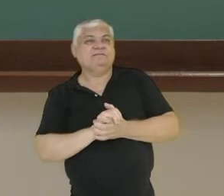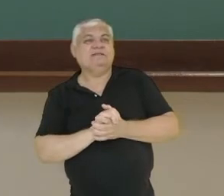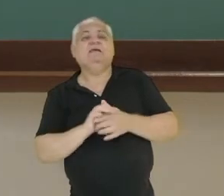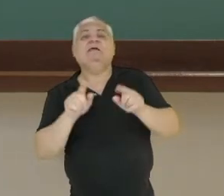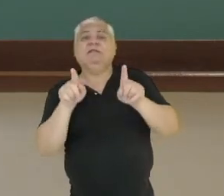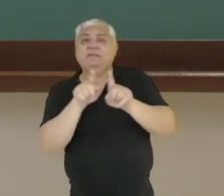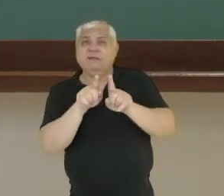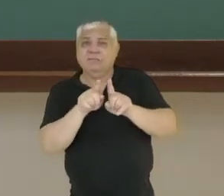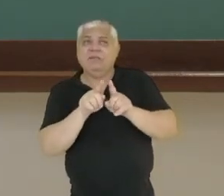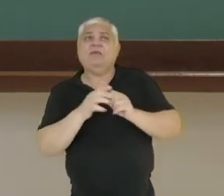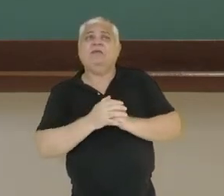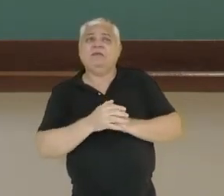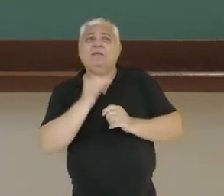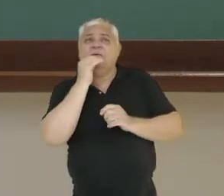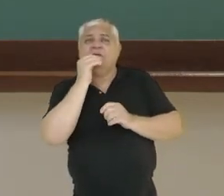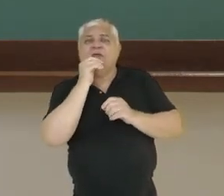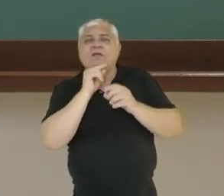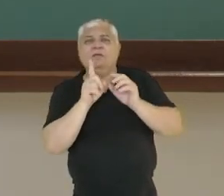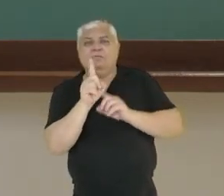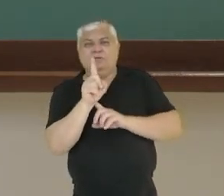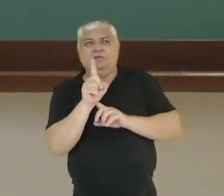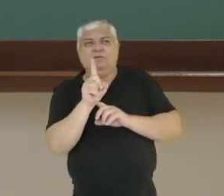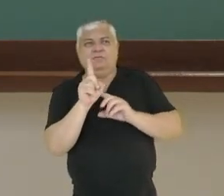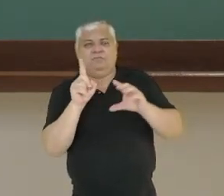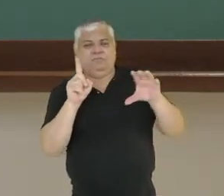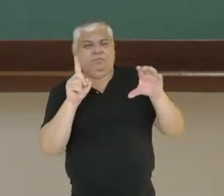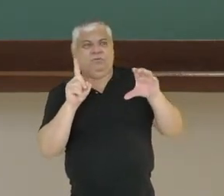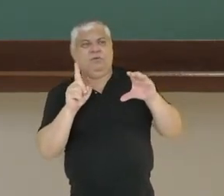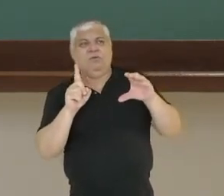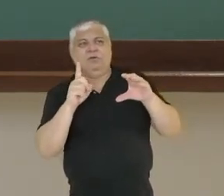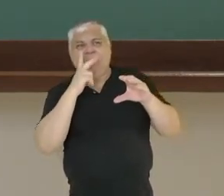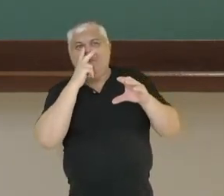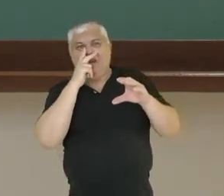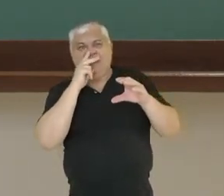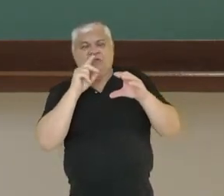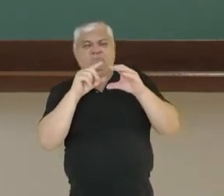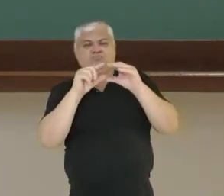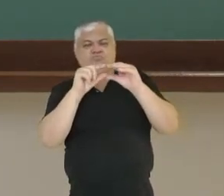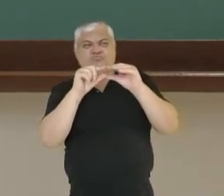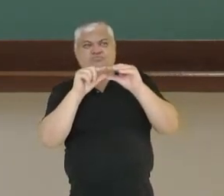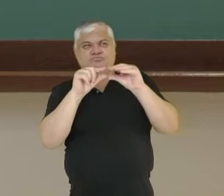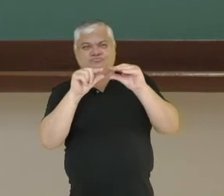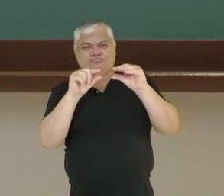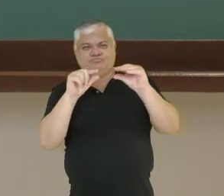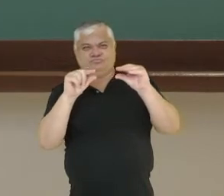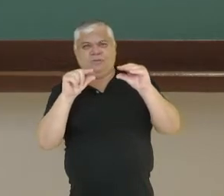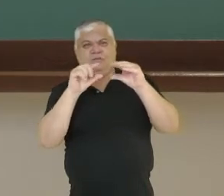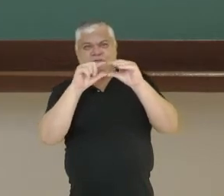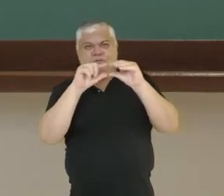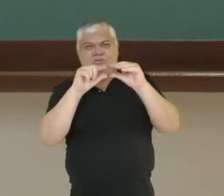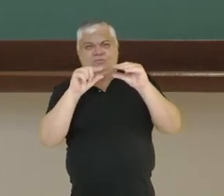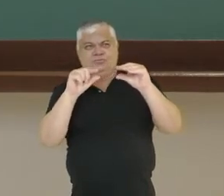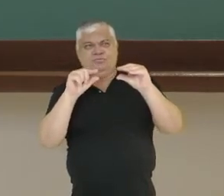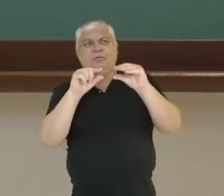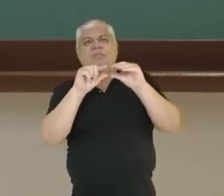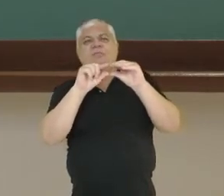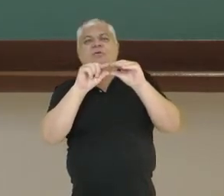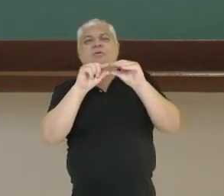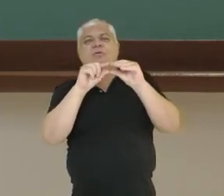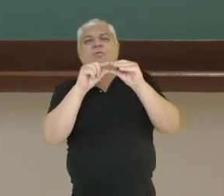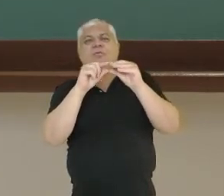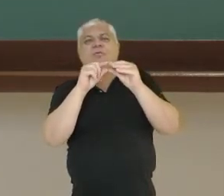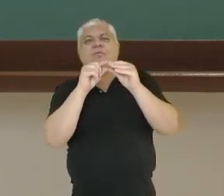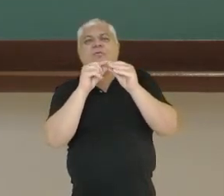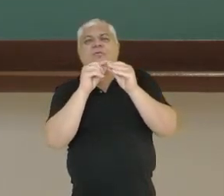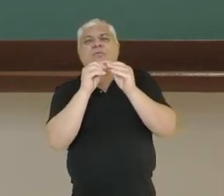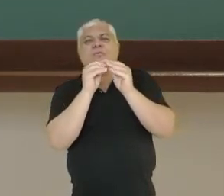o dobramento desse embriãozinho. Lembra que eu falei que ele é como se fosse um disquinho? Então, primeiro ele é um disquinho e aí depois ele se dobra